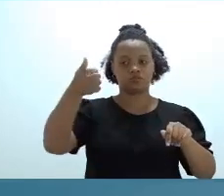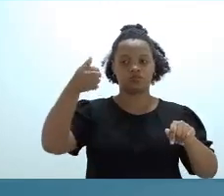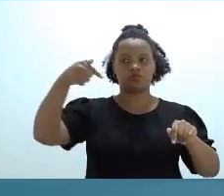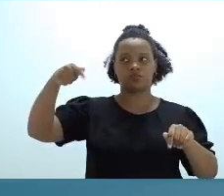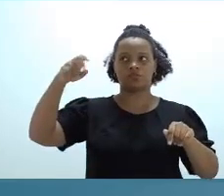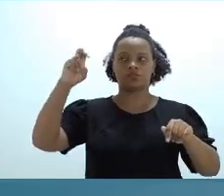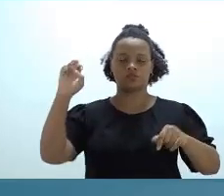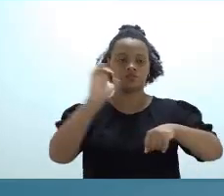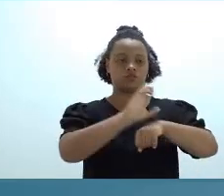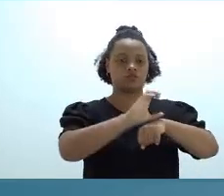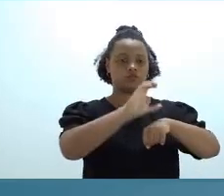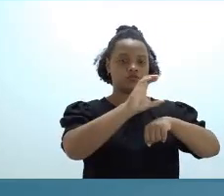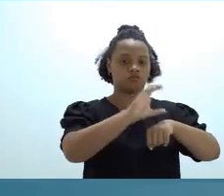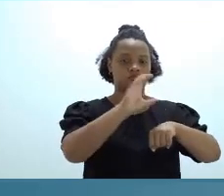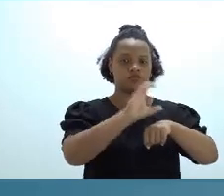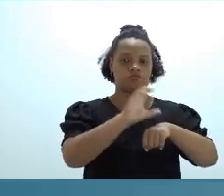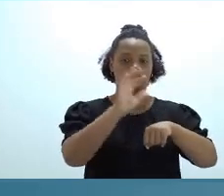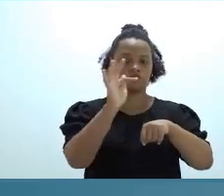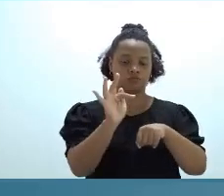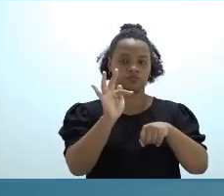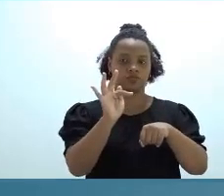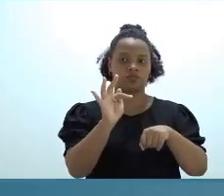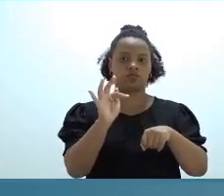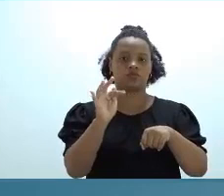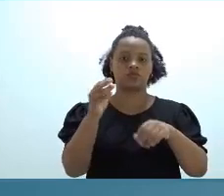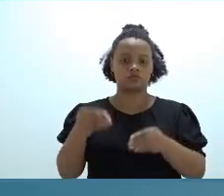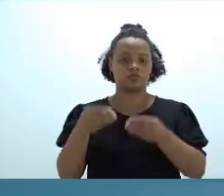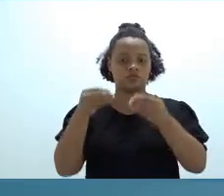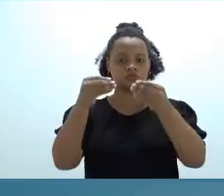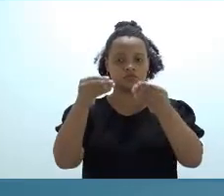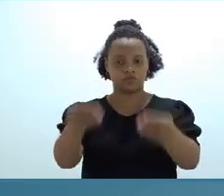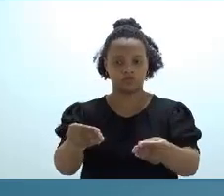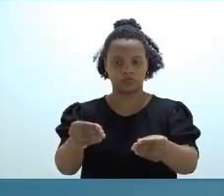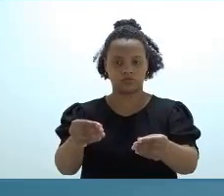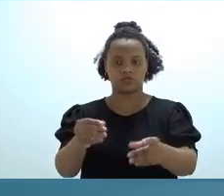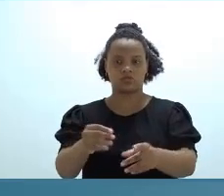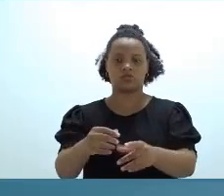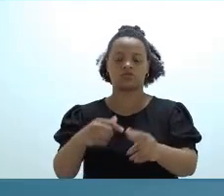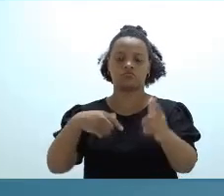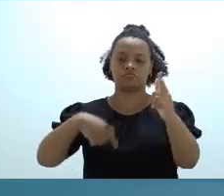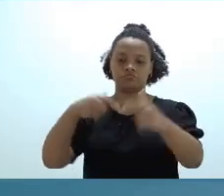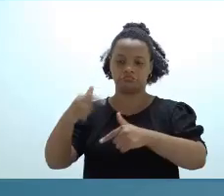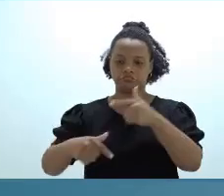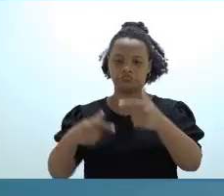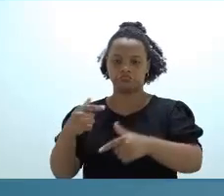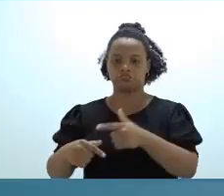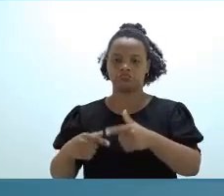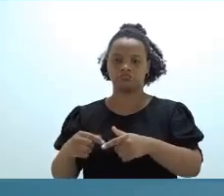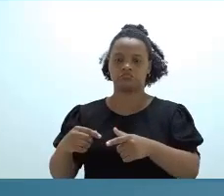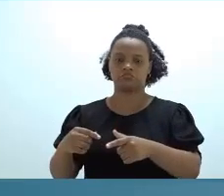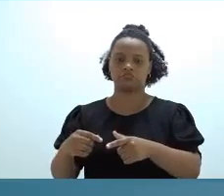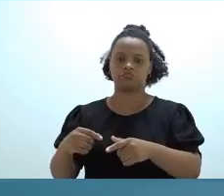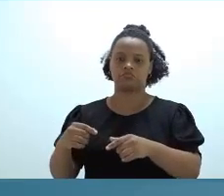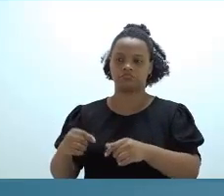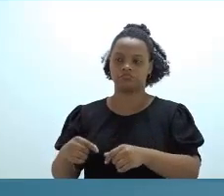autoriza concessão de serviço público, mediante delegação à pessoa jurídica ou consórcio de